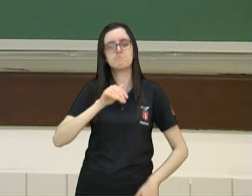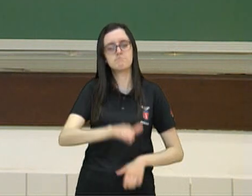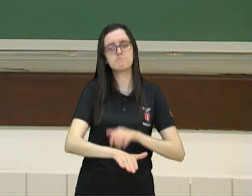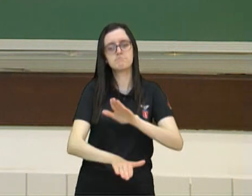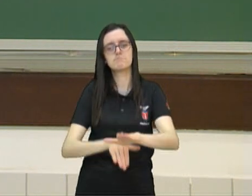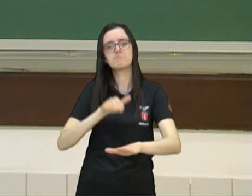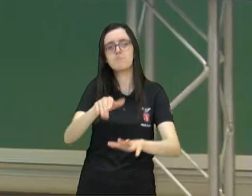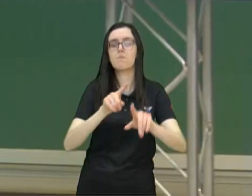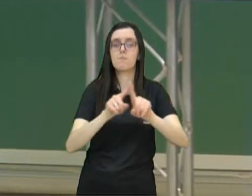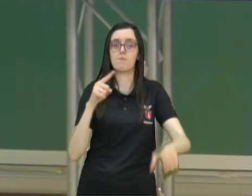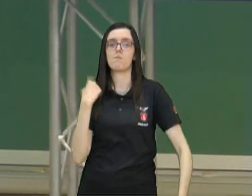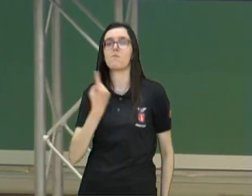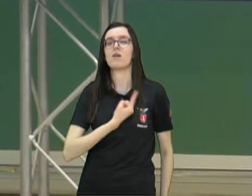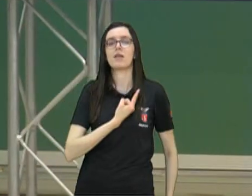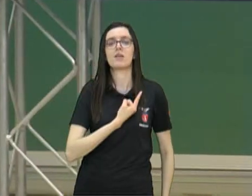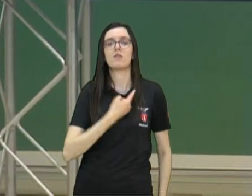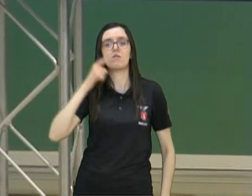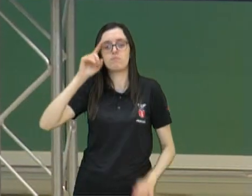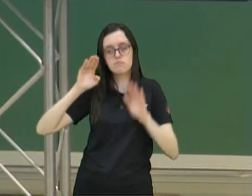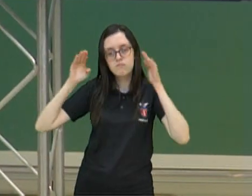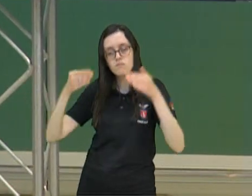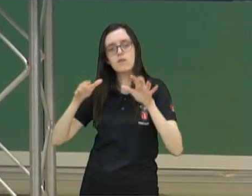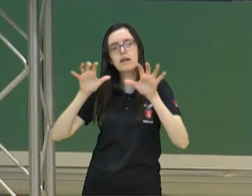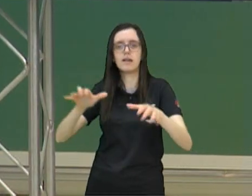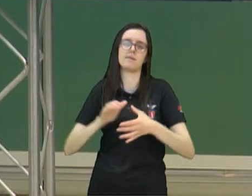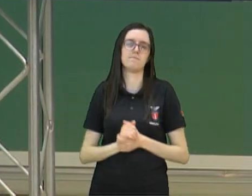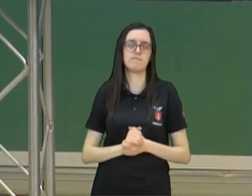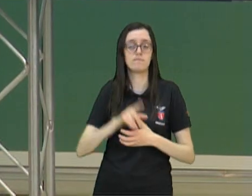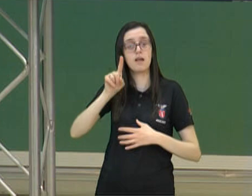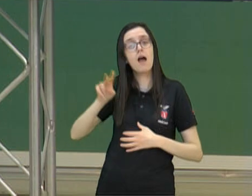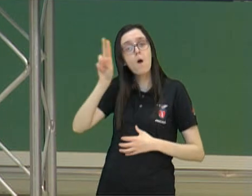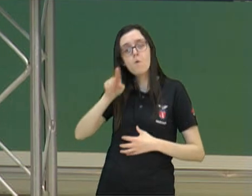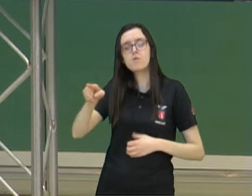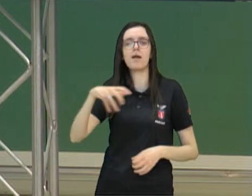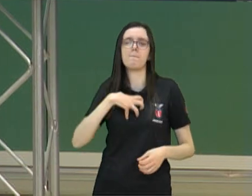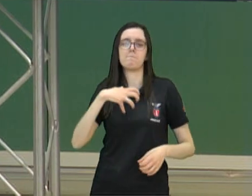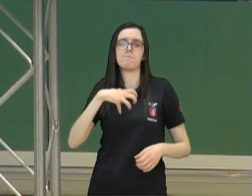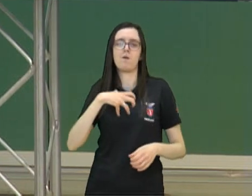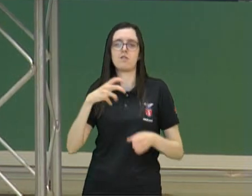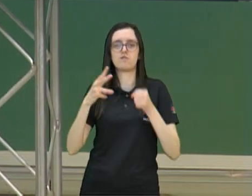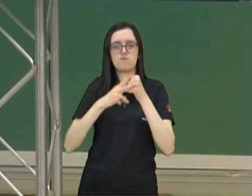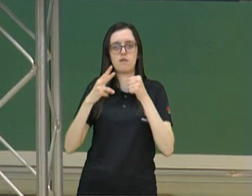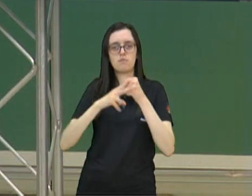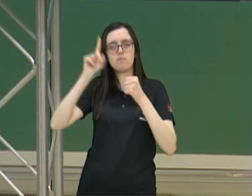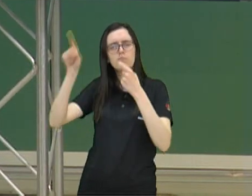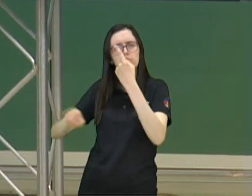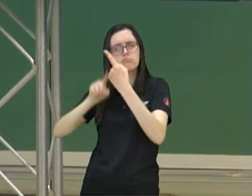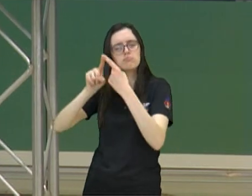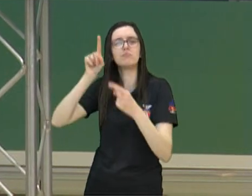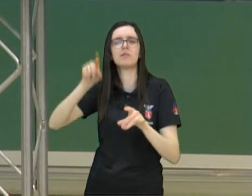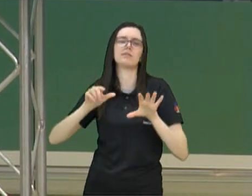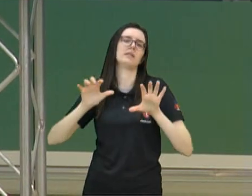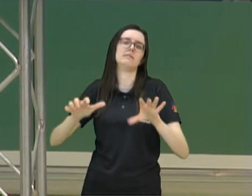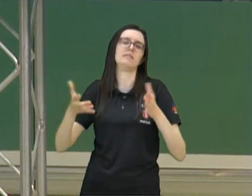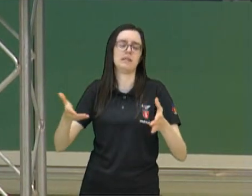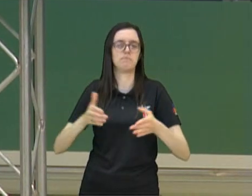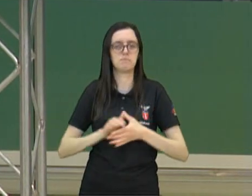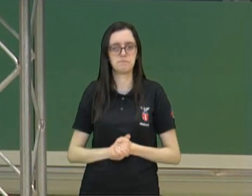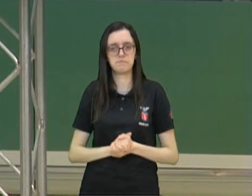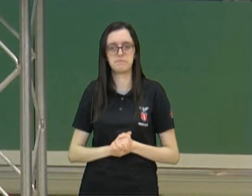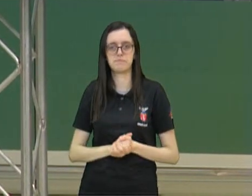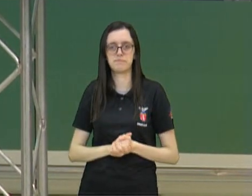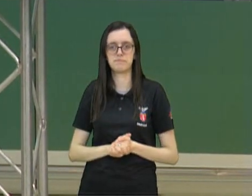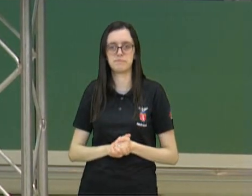nós vamos chegar nisso. O uso desses modos verbais, a intenção desses modos